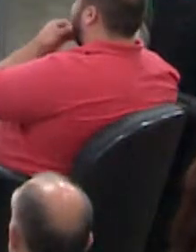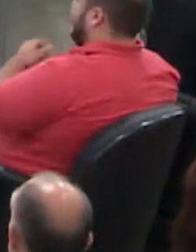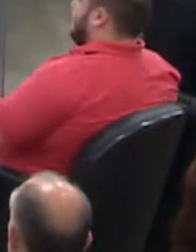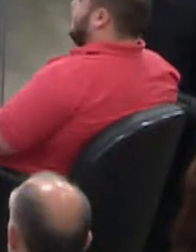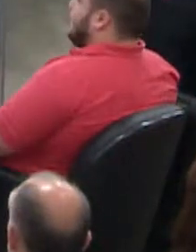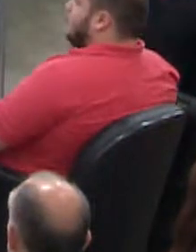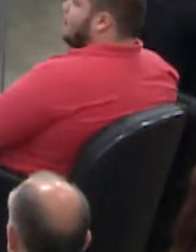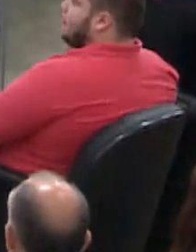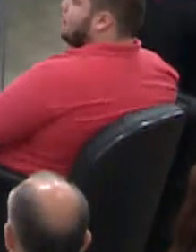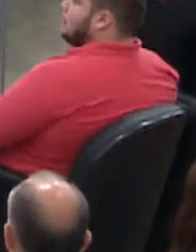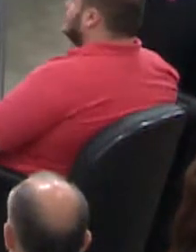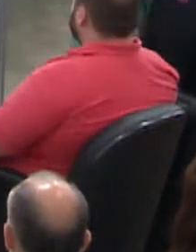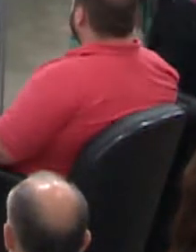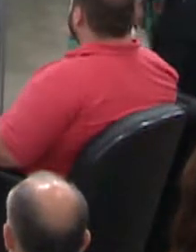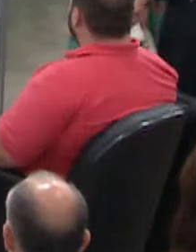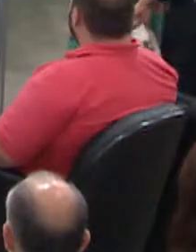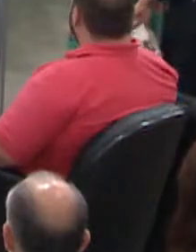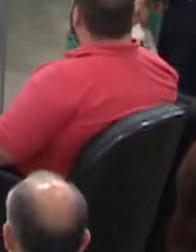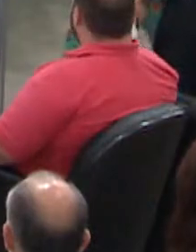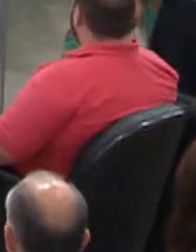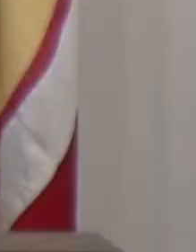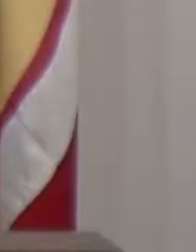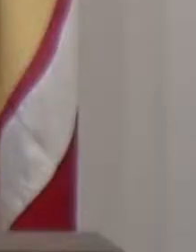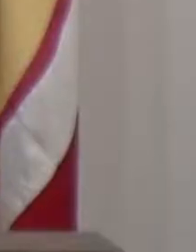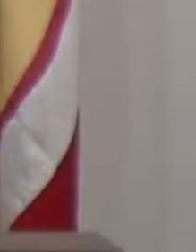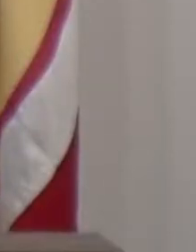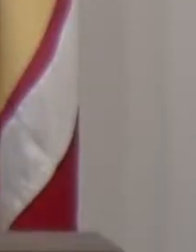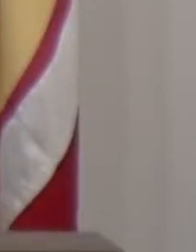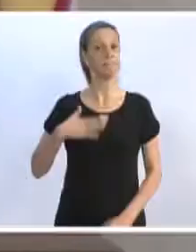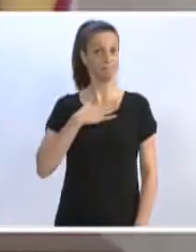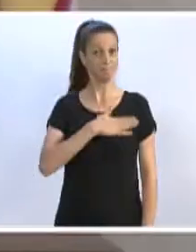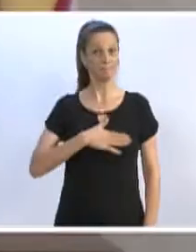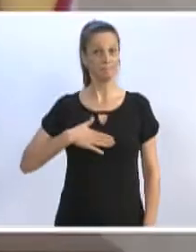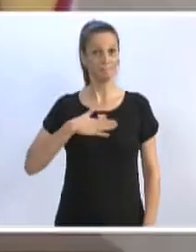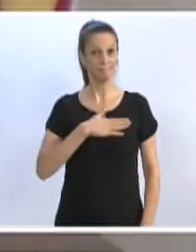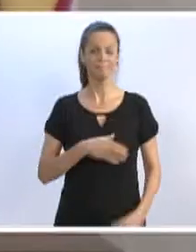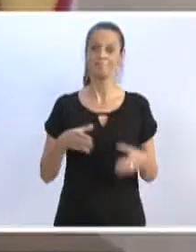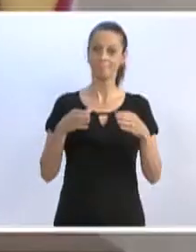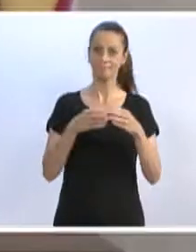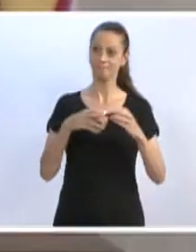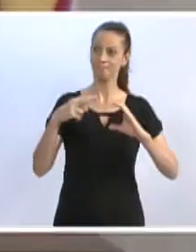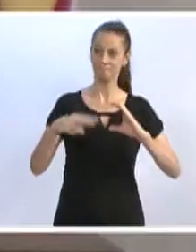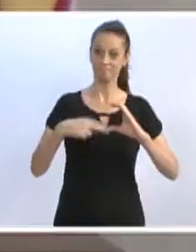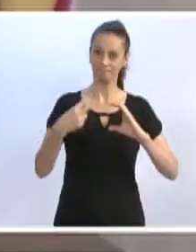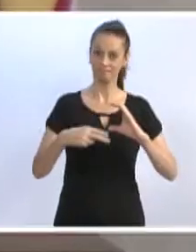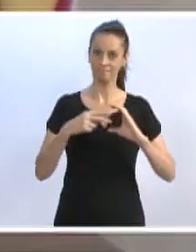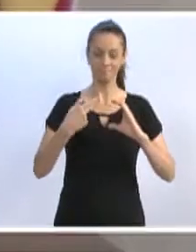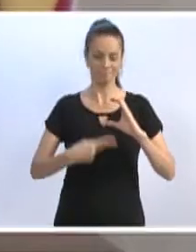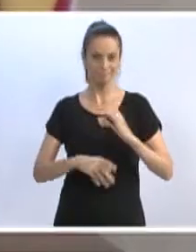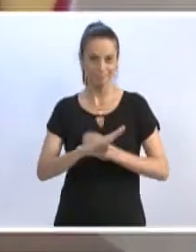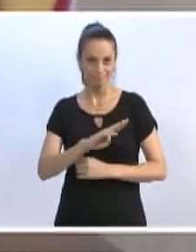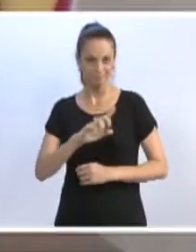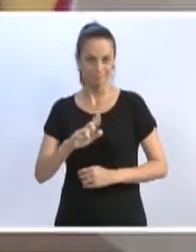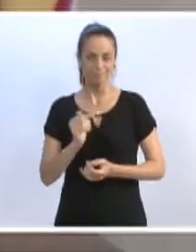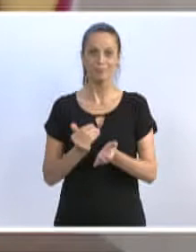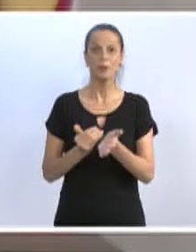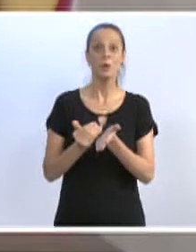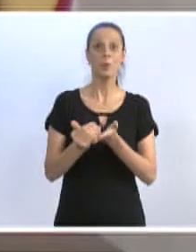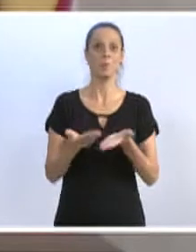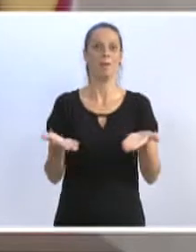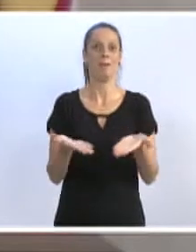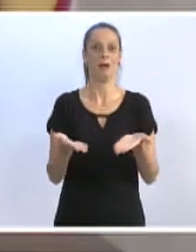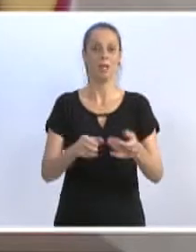Senhoras, senhores, boa noite. É com muita satisfação que a Câmara Municipal de Blumenau inicia